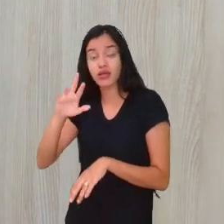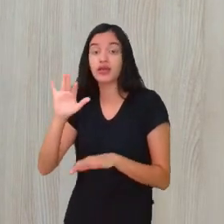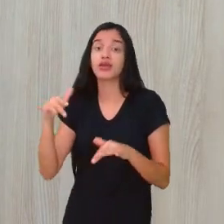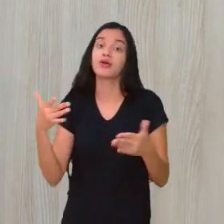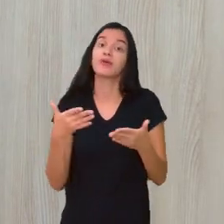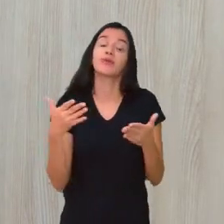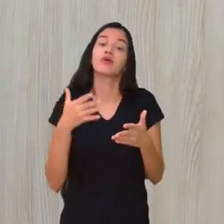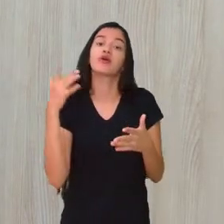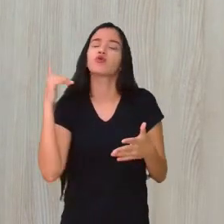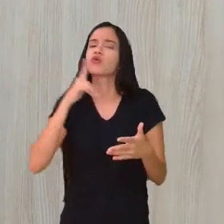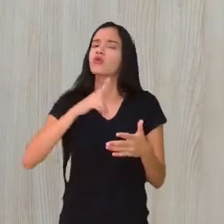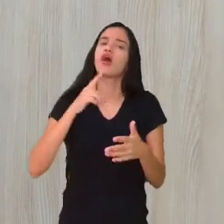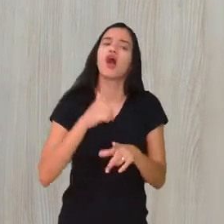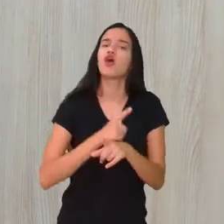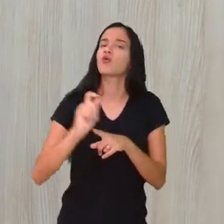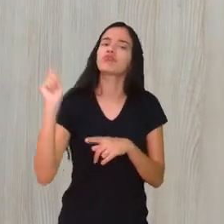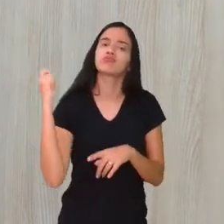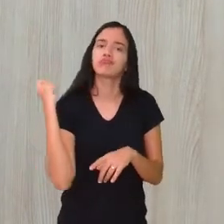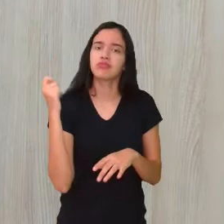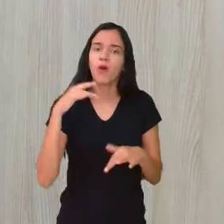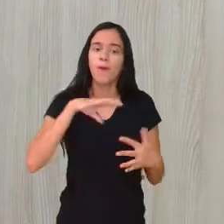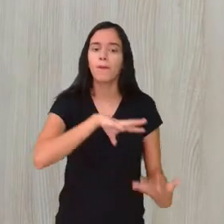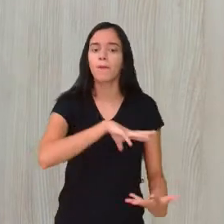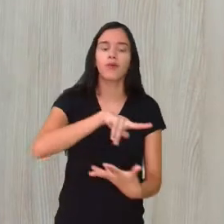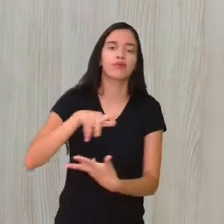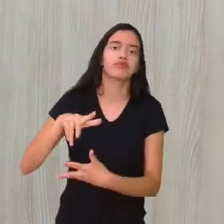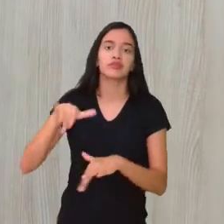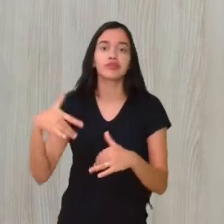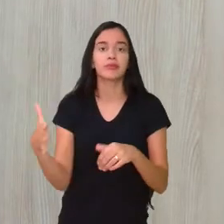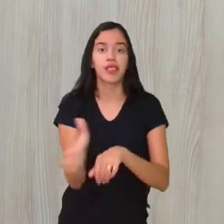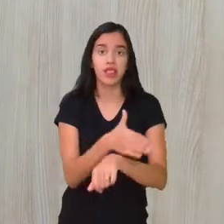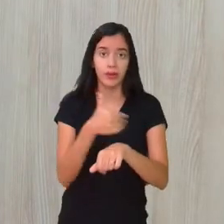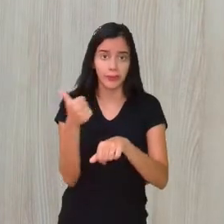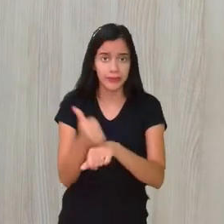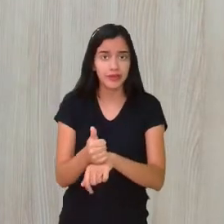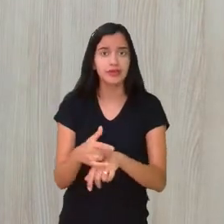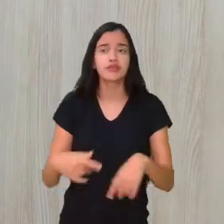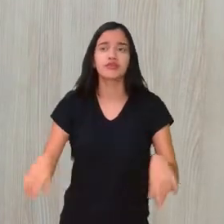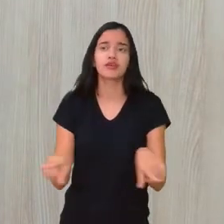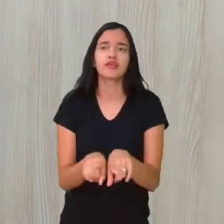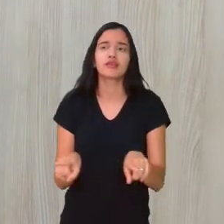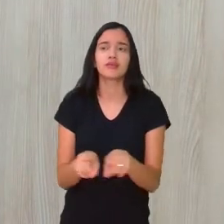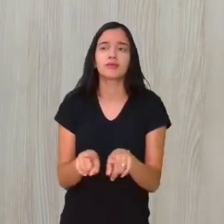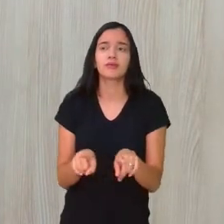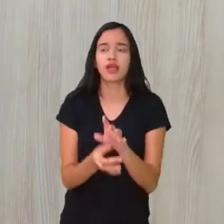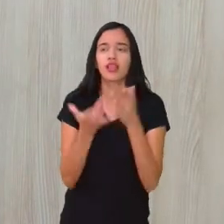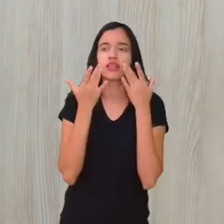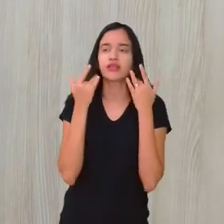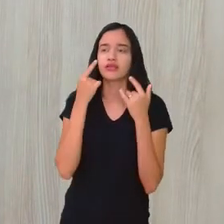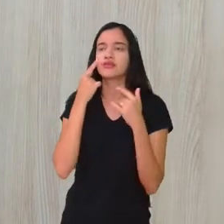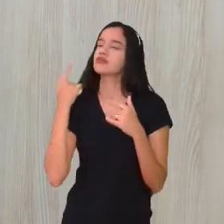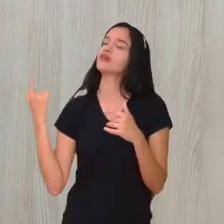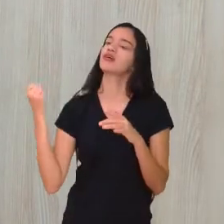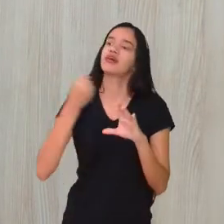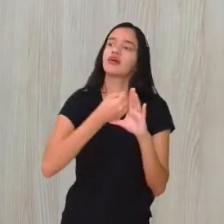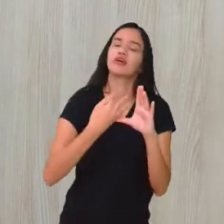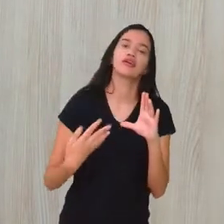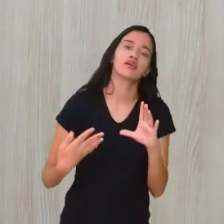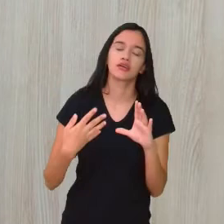né? Ganhou o mundo. Agora começou aquela coisa mais mambembe, nas praças mesmo. Sim, né? eram as trupes, né? As trupes. Então, a